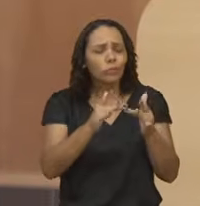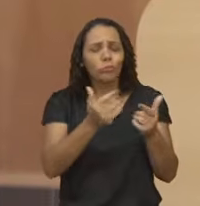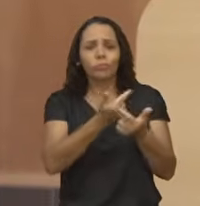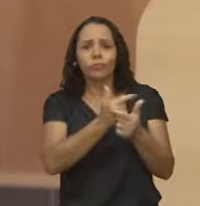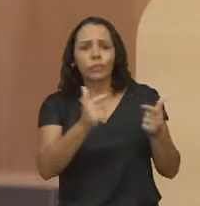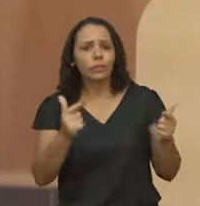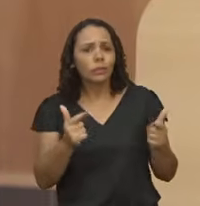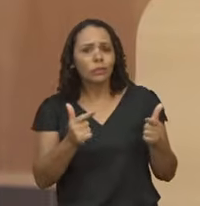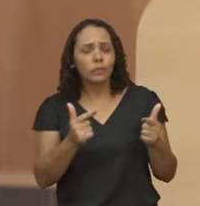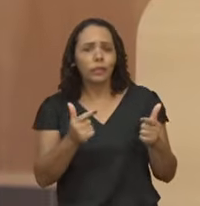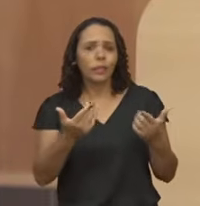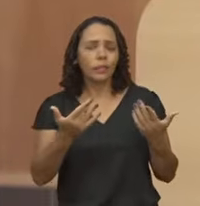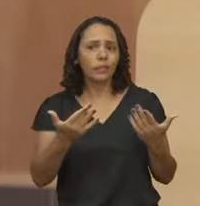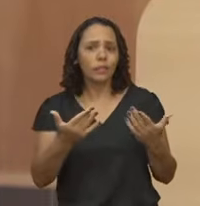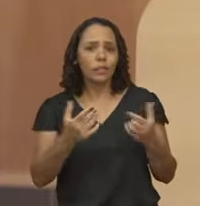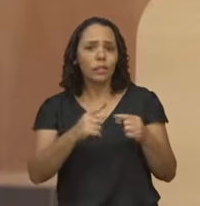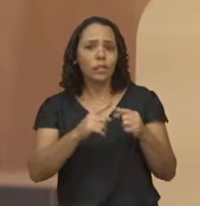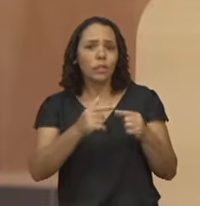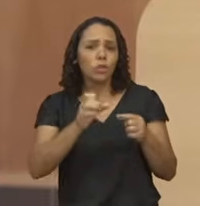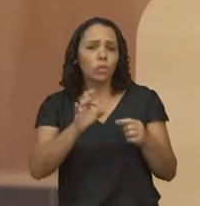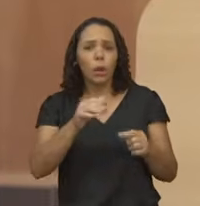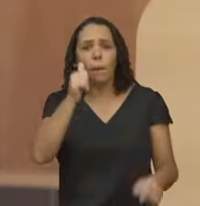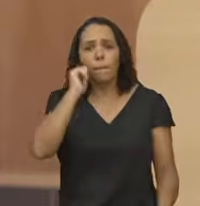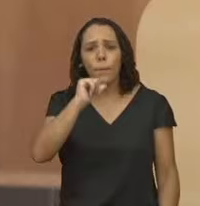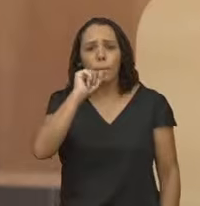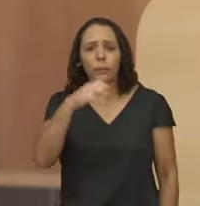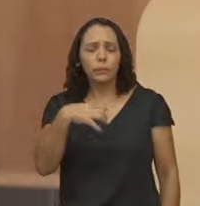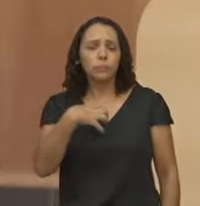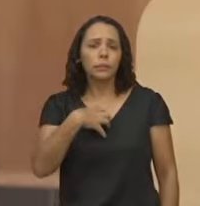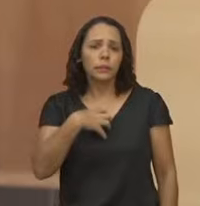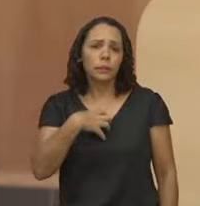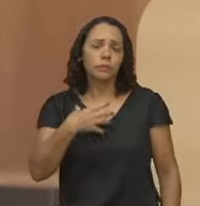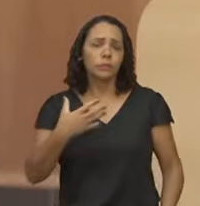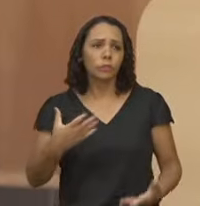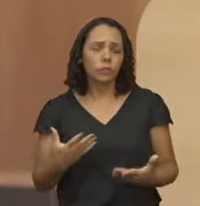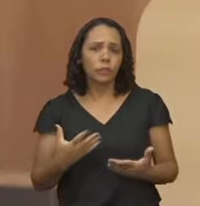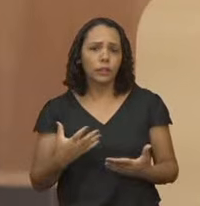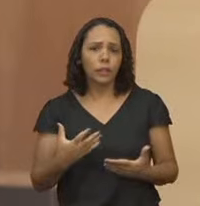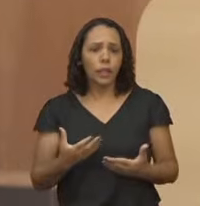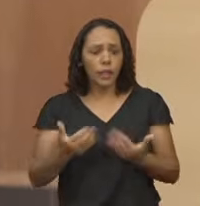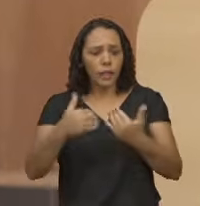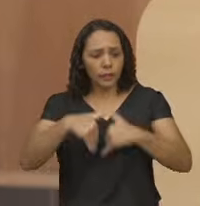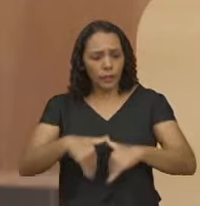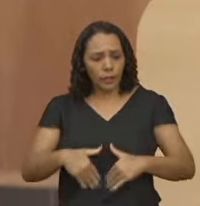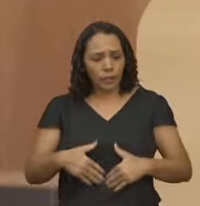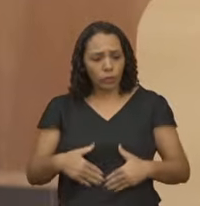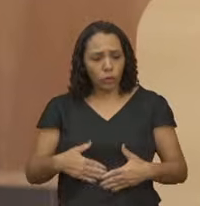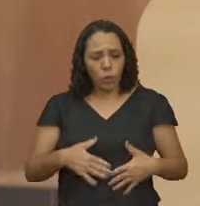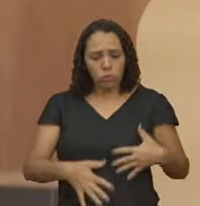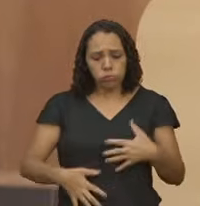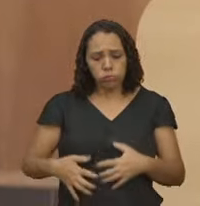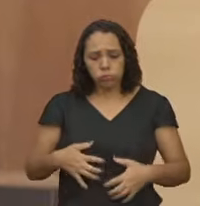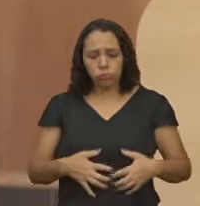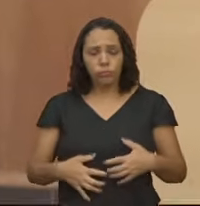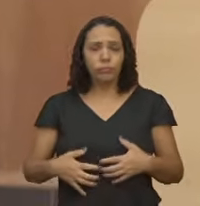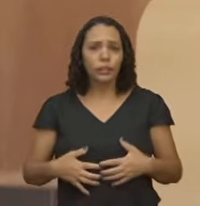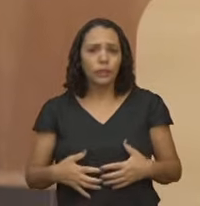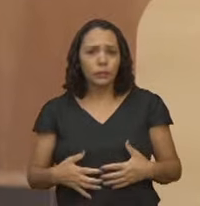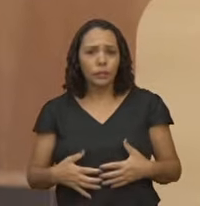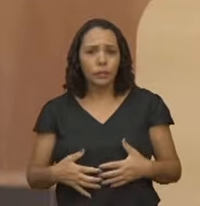numa fase precoce da vida, nós estamos falando da morte de um filho. E é isso que as mulheres sentem, elas perderam um